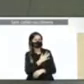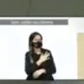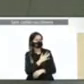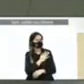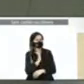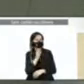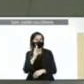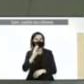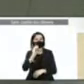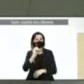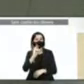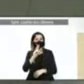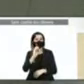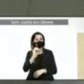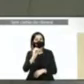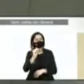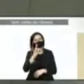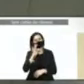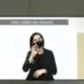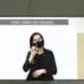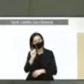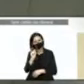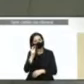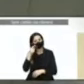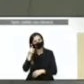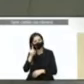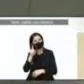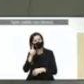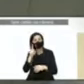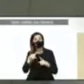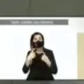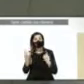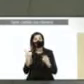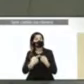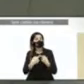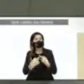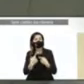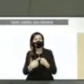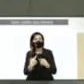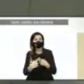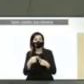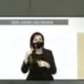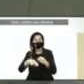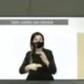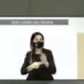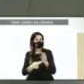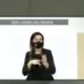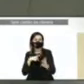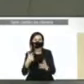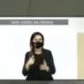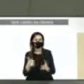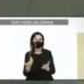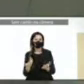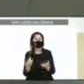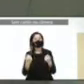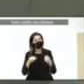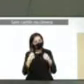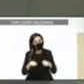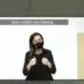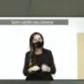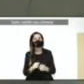de segurança estadual venha para cá para reforçar a nossa segurança? É uma solução. Vai resolver o problema? Não, mas vai amenizar.